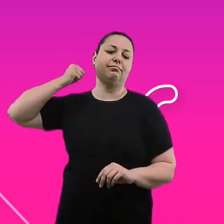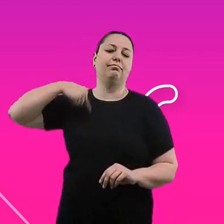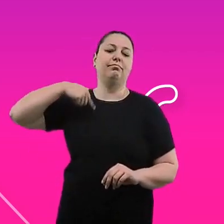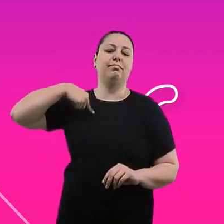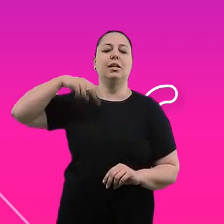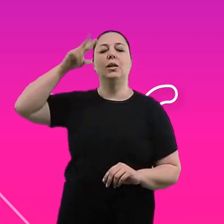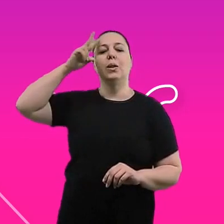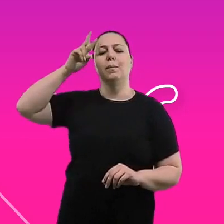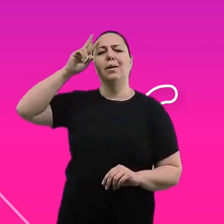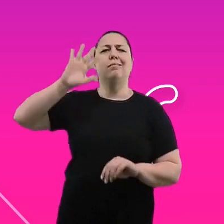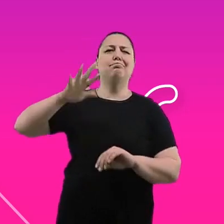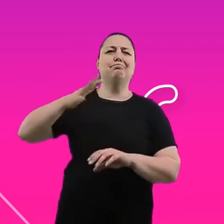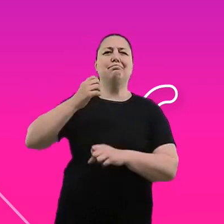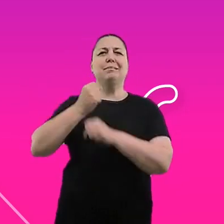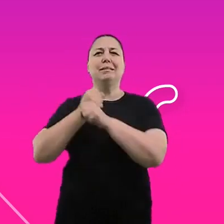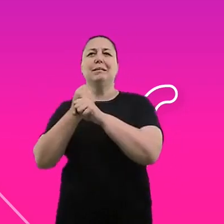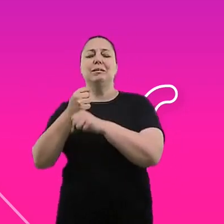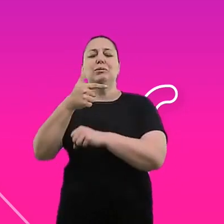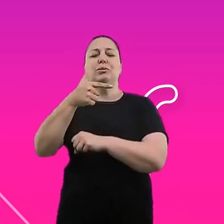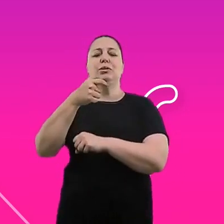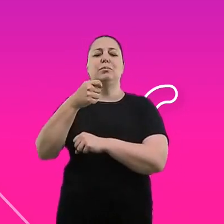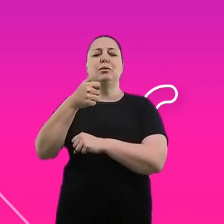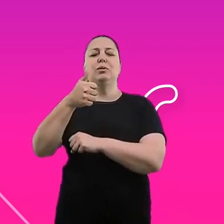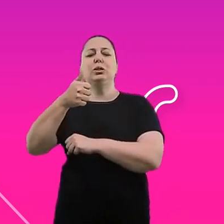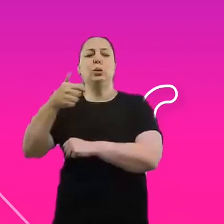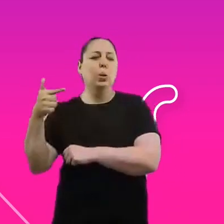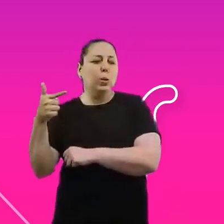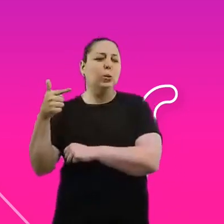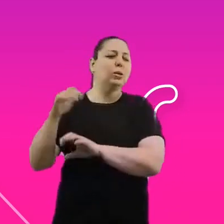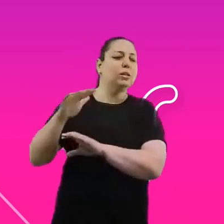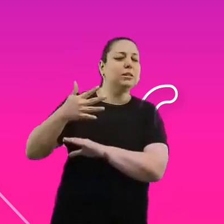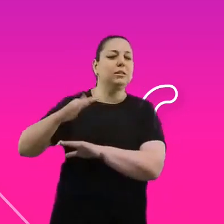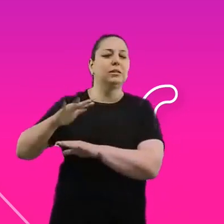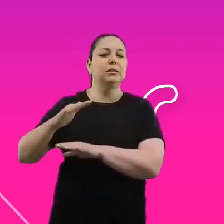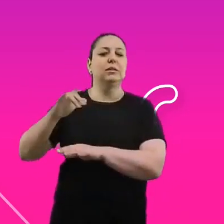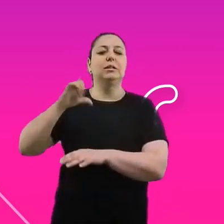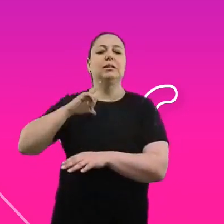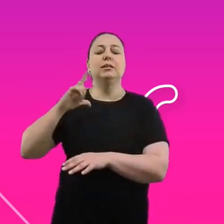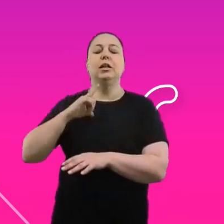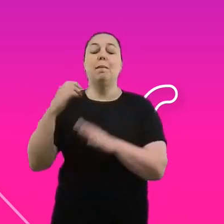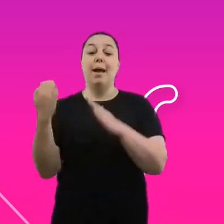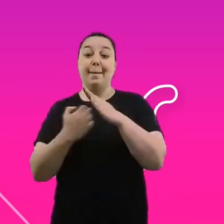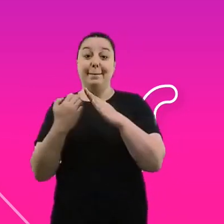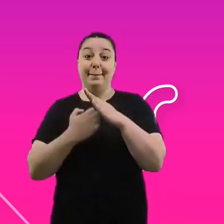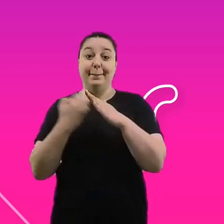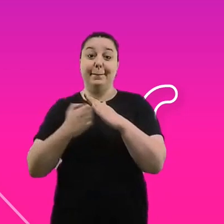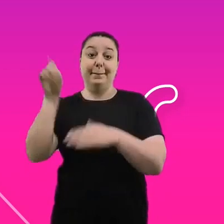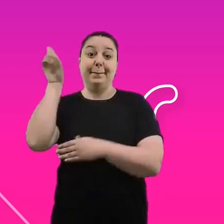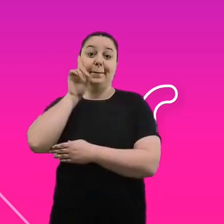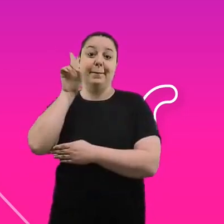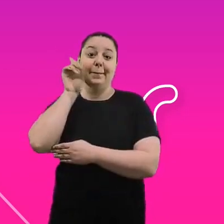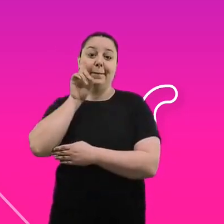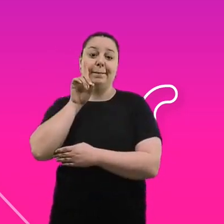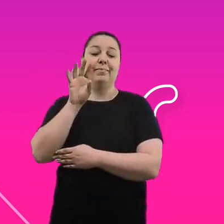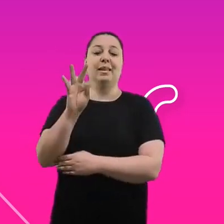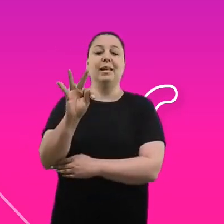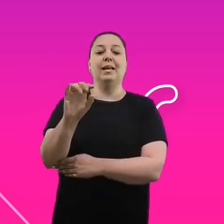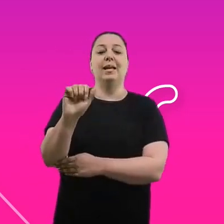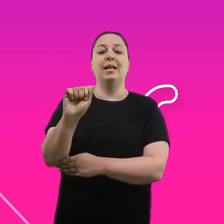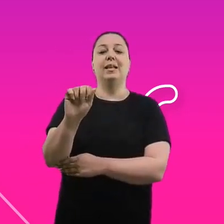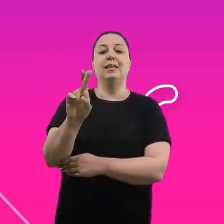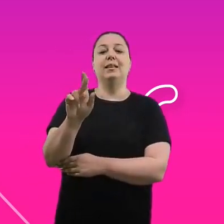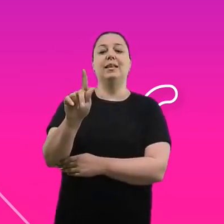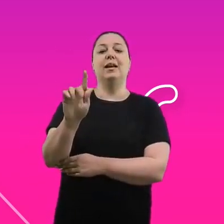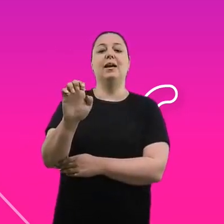lá em 2012, uma empresa americana chamada Target mandou um cupom de desconto para grávidas para a casa